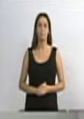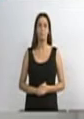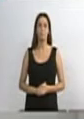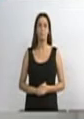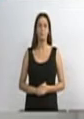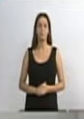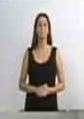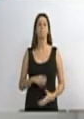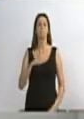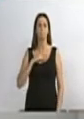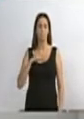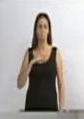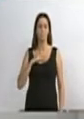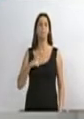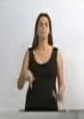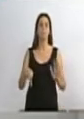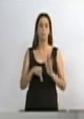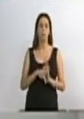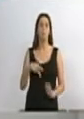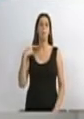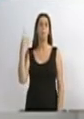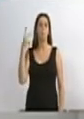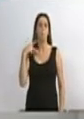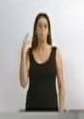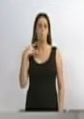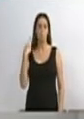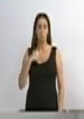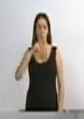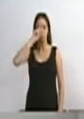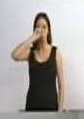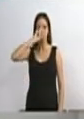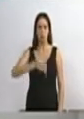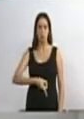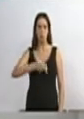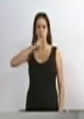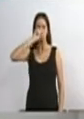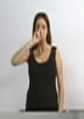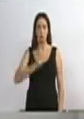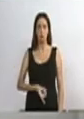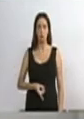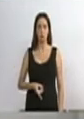Doutrina política com tendências autoritárias,